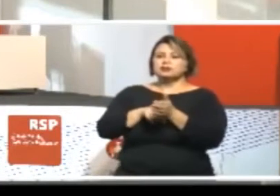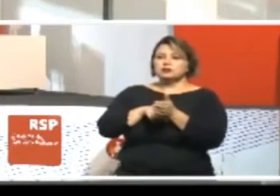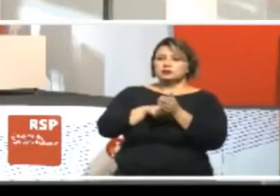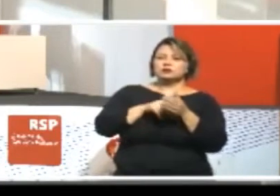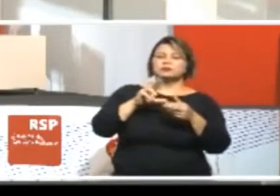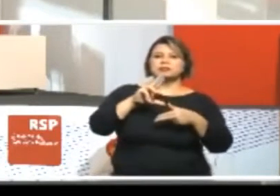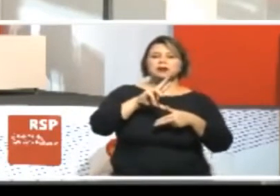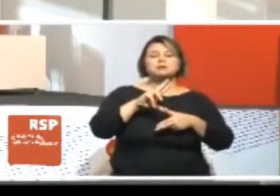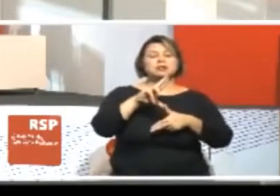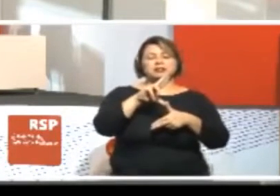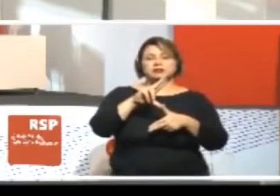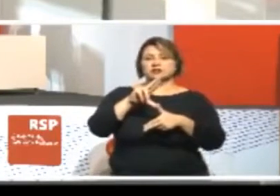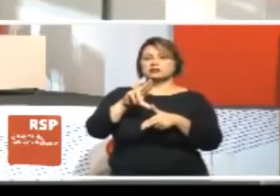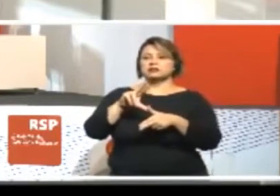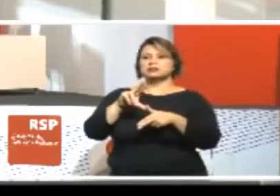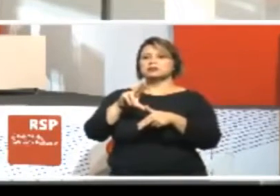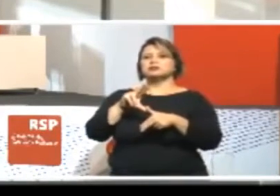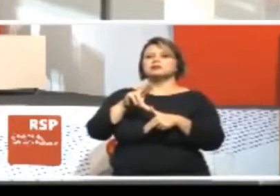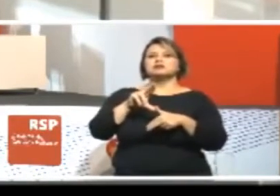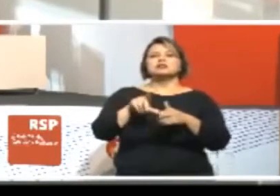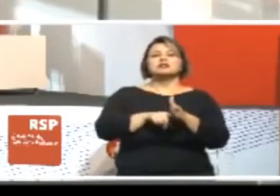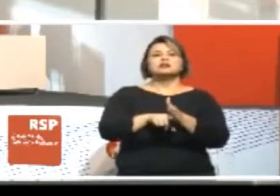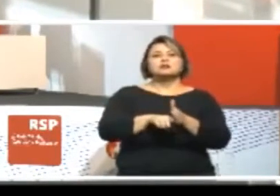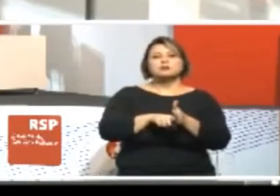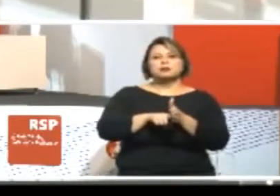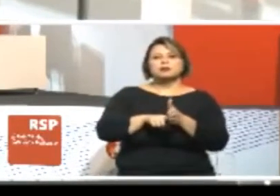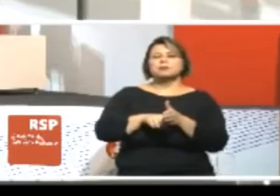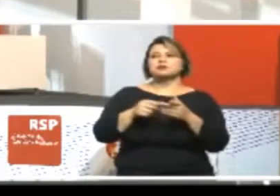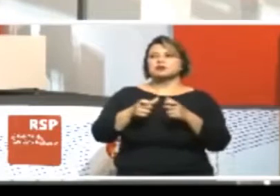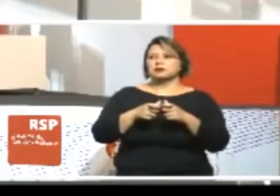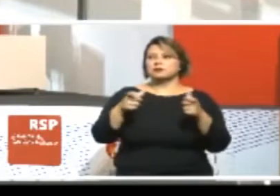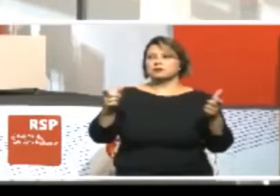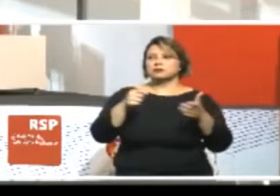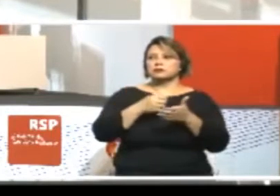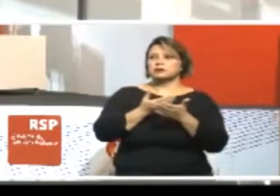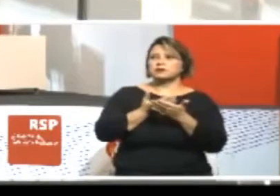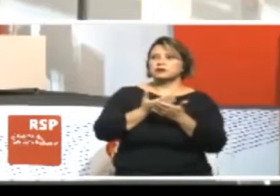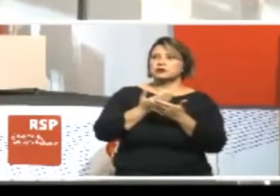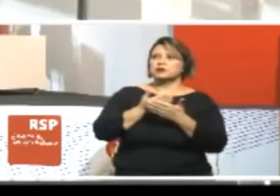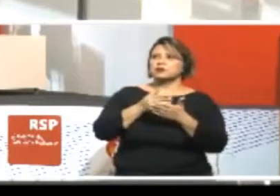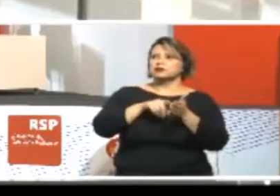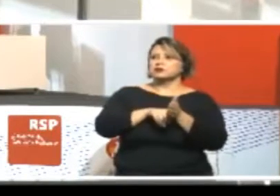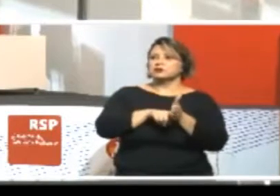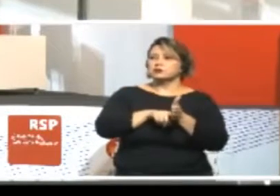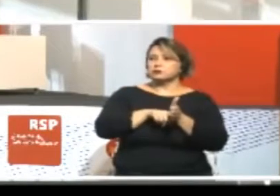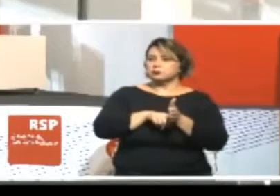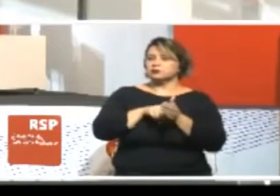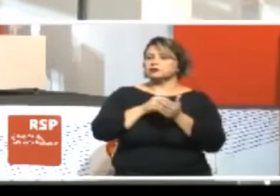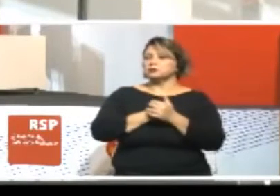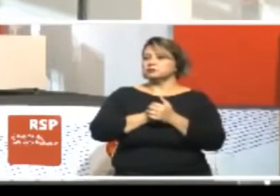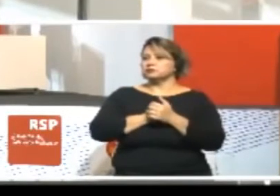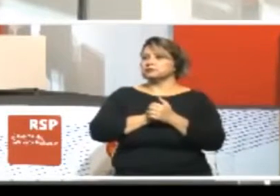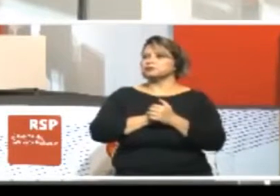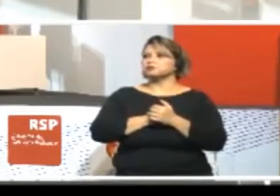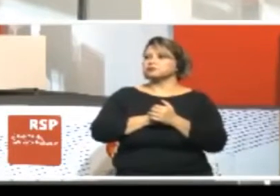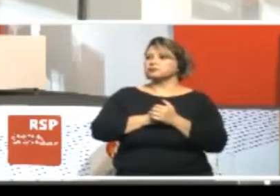baseada num repertório tão amplo de estudos empíricos, né? E que olha a questão